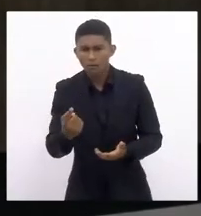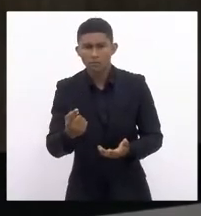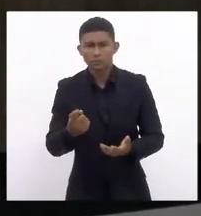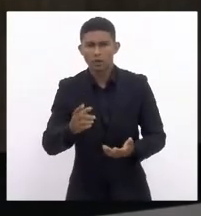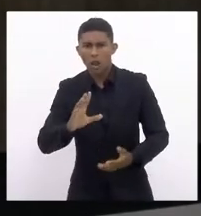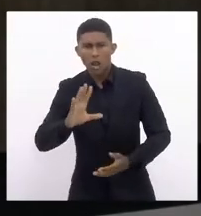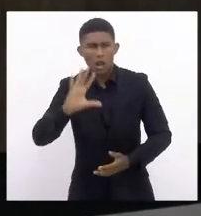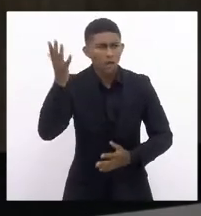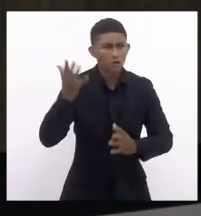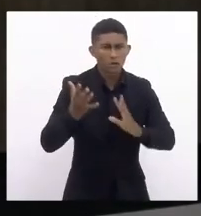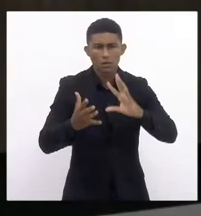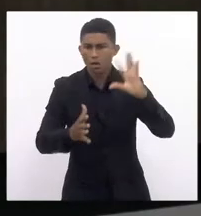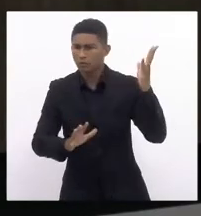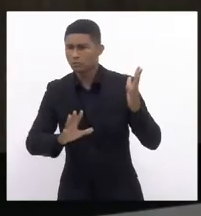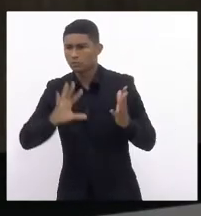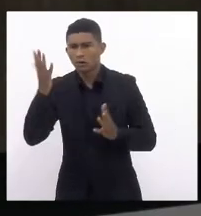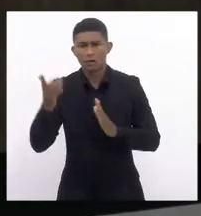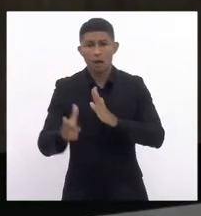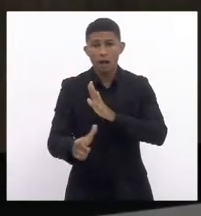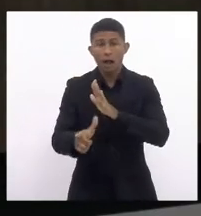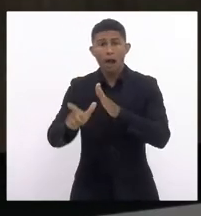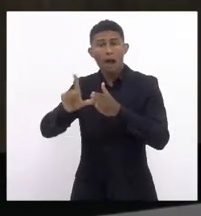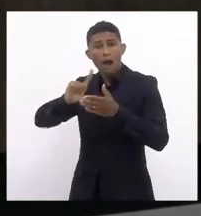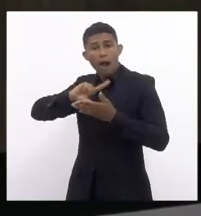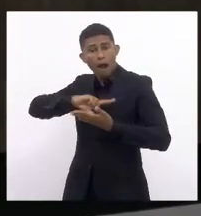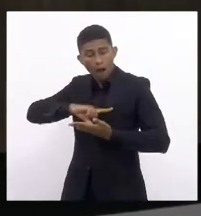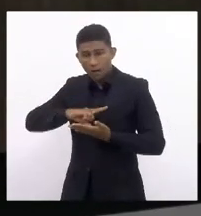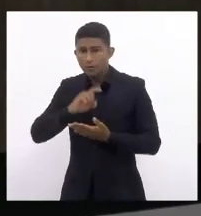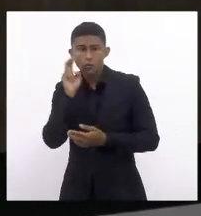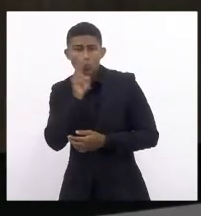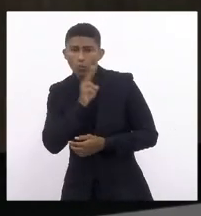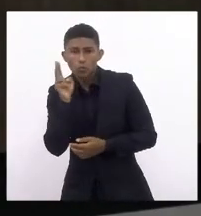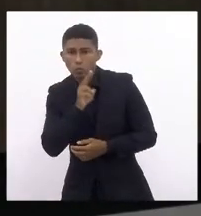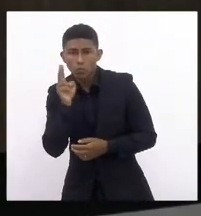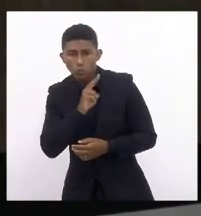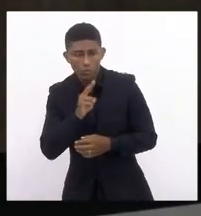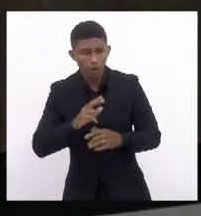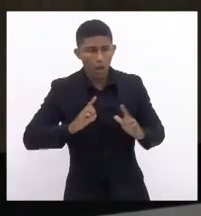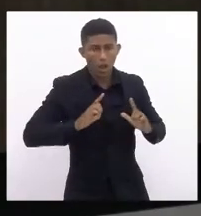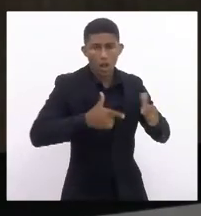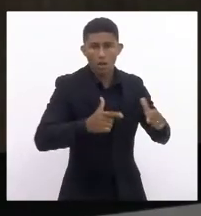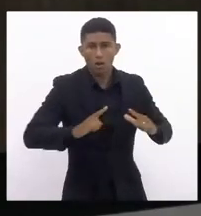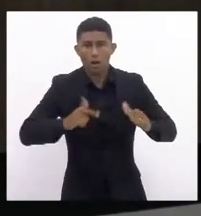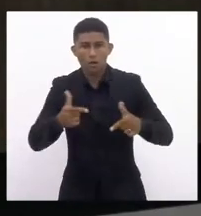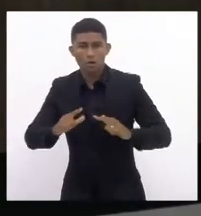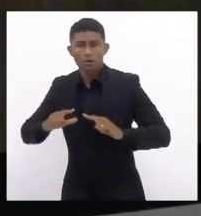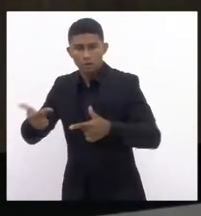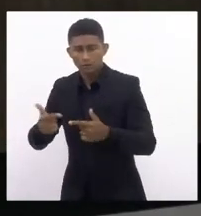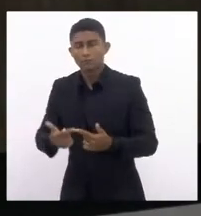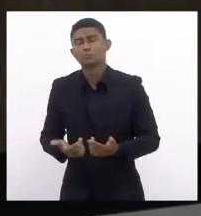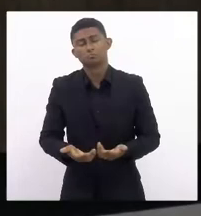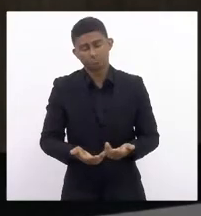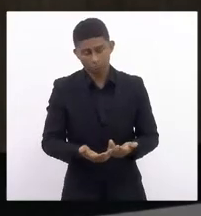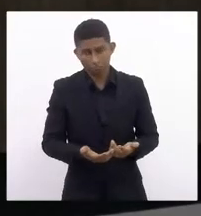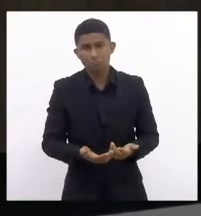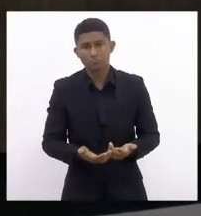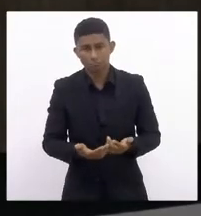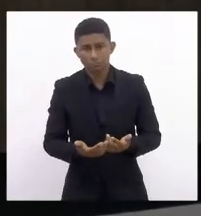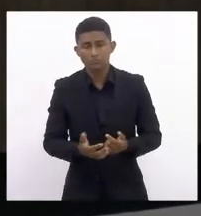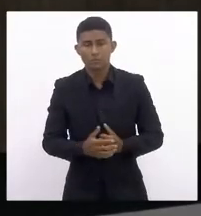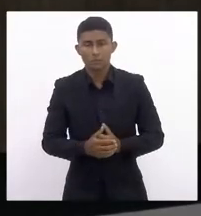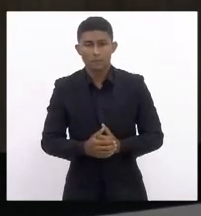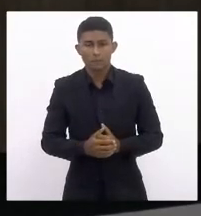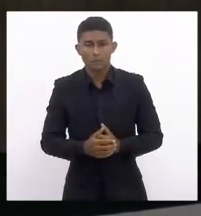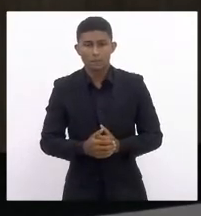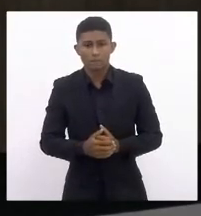os impactos decorrentes das emergências ambientais e de outras tragédias e